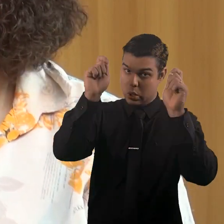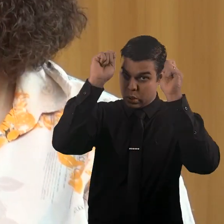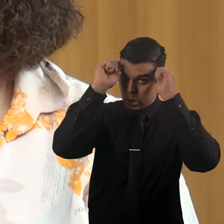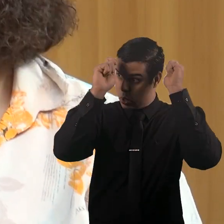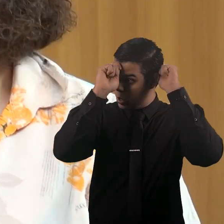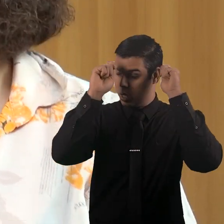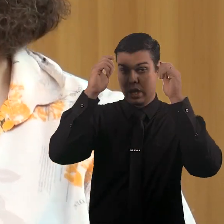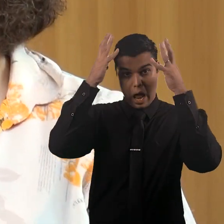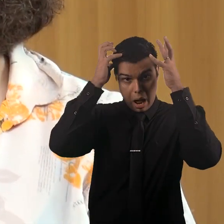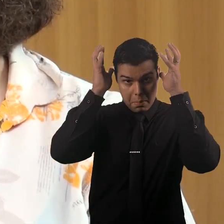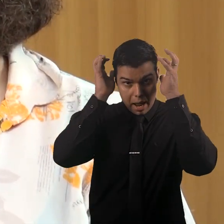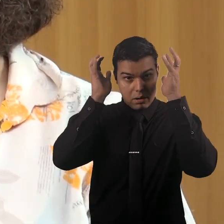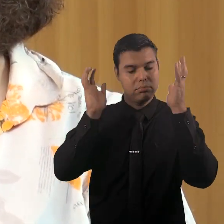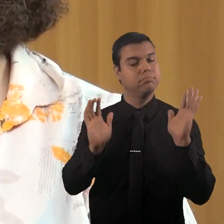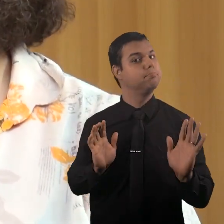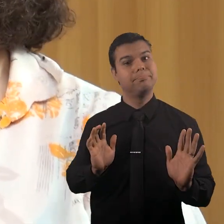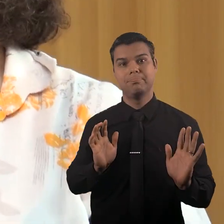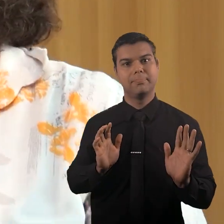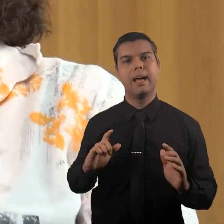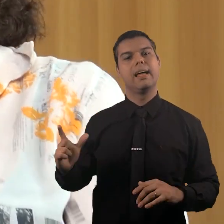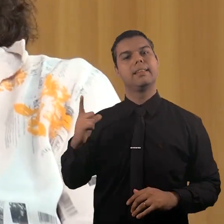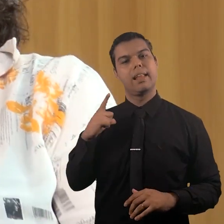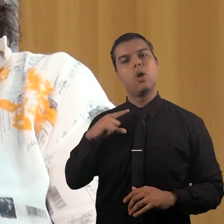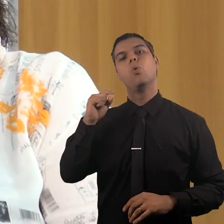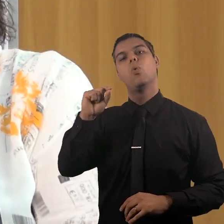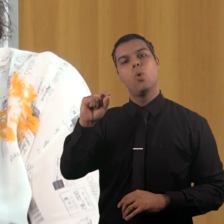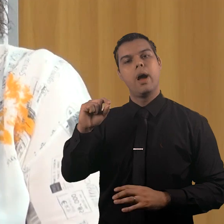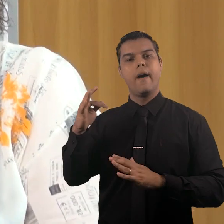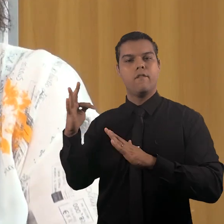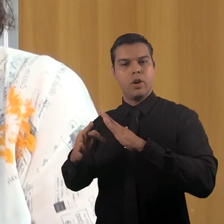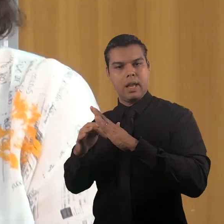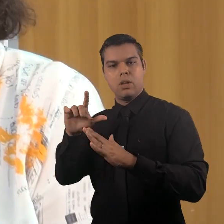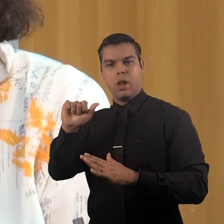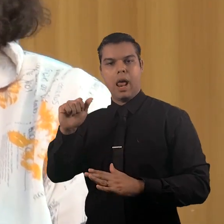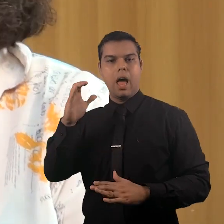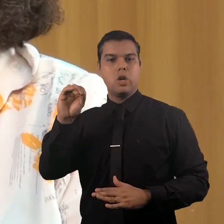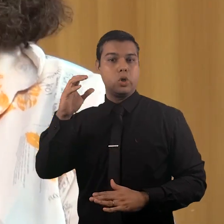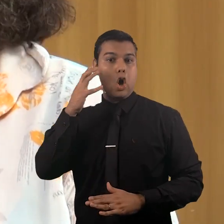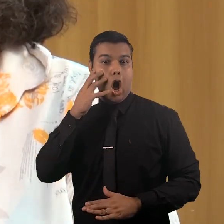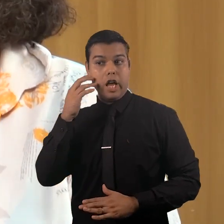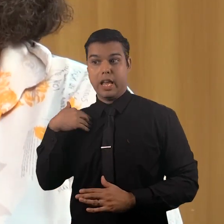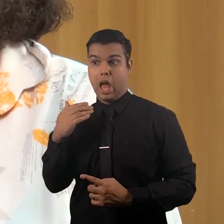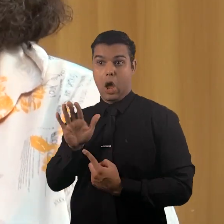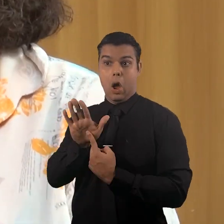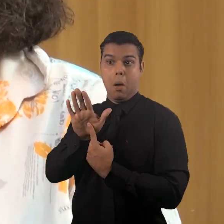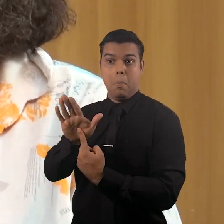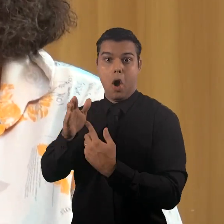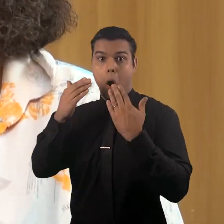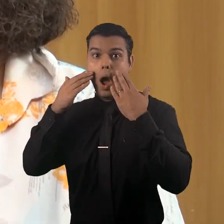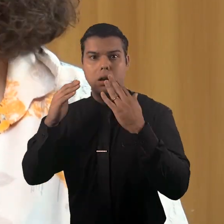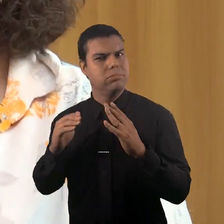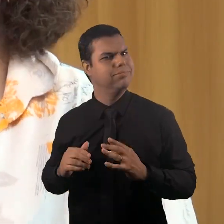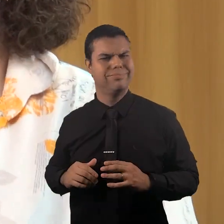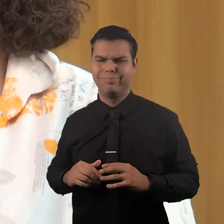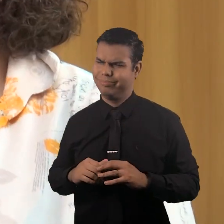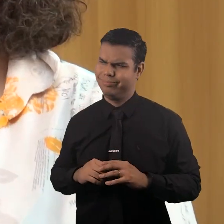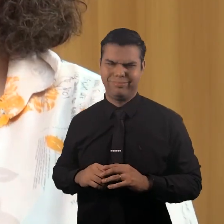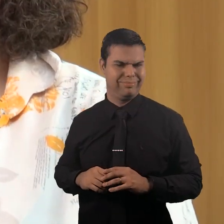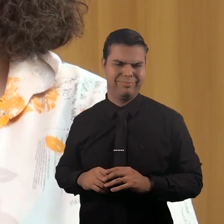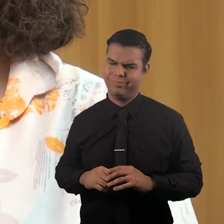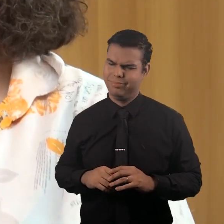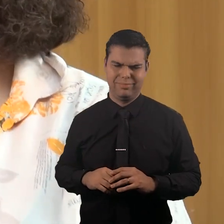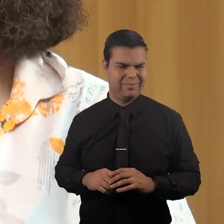casa do paciente. E uma das premissas que a Fundação Laço Rosa sempre teve é que nós não vamos expor o paciente. Isso não é